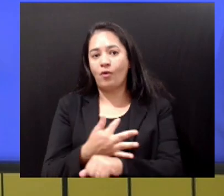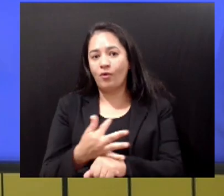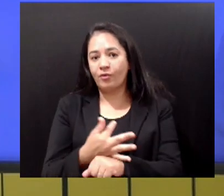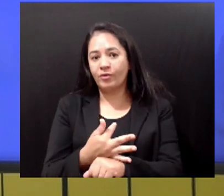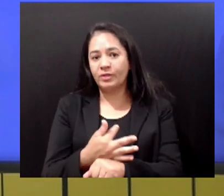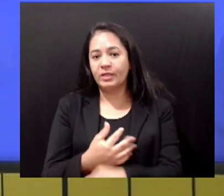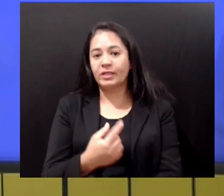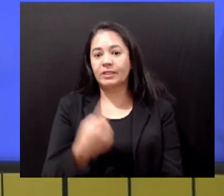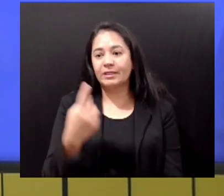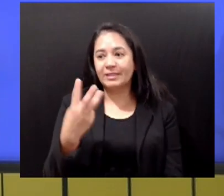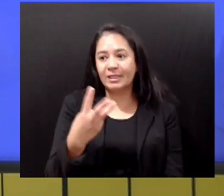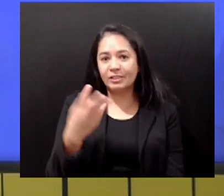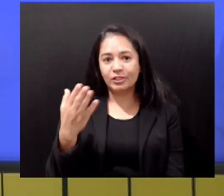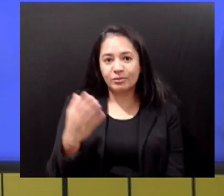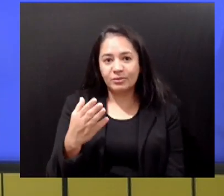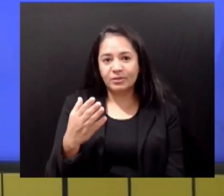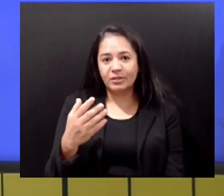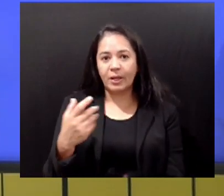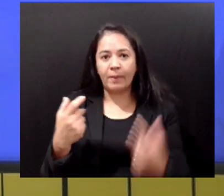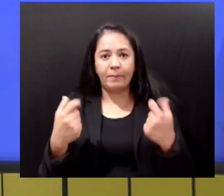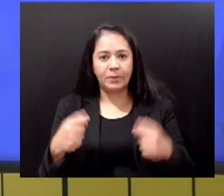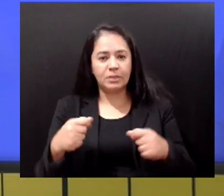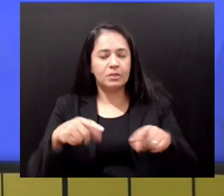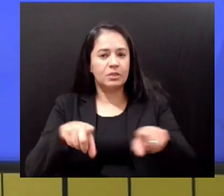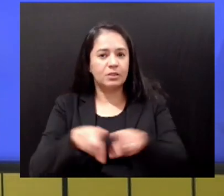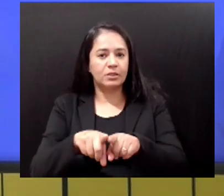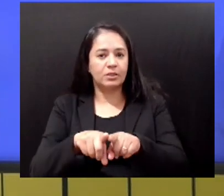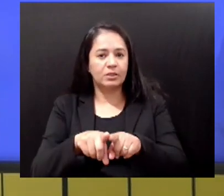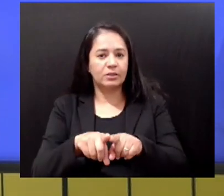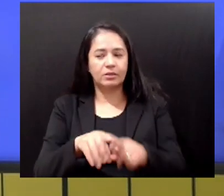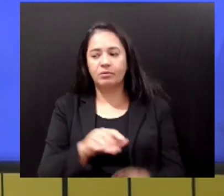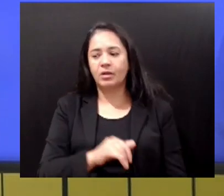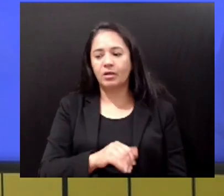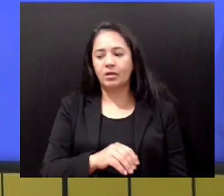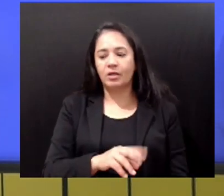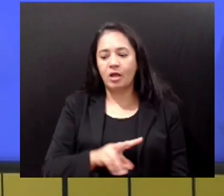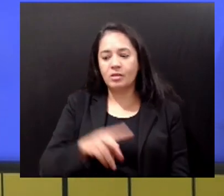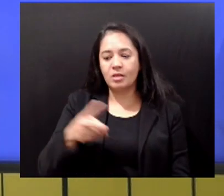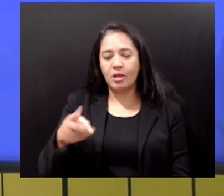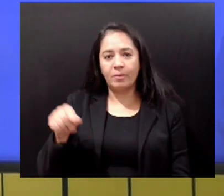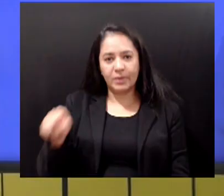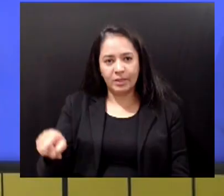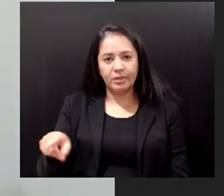13º, é necessário também repassar esse valor para a pensão?